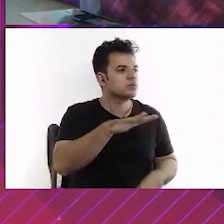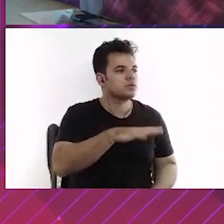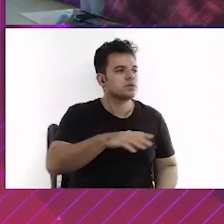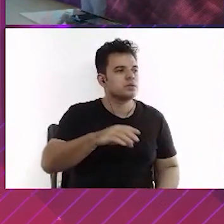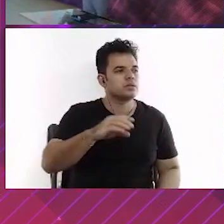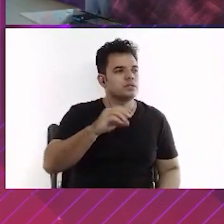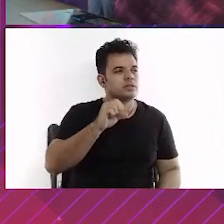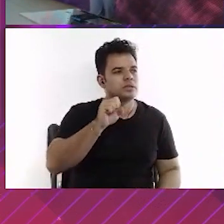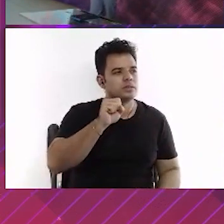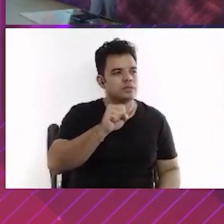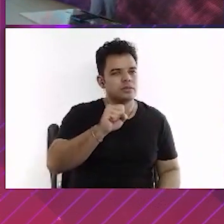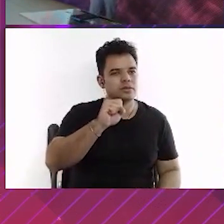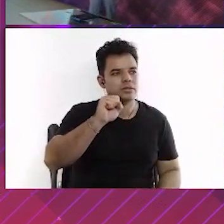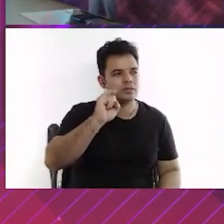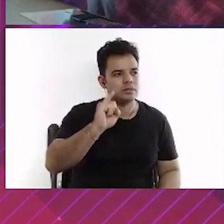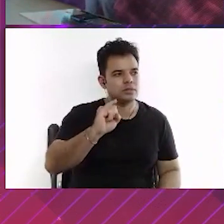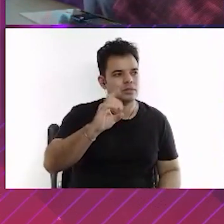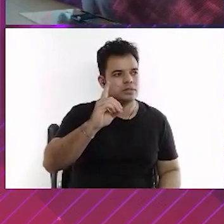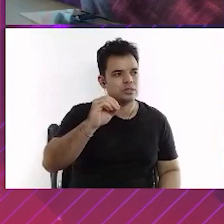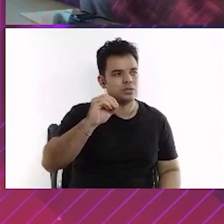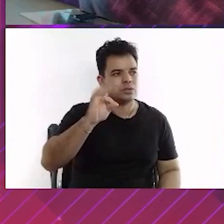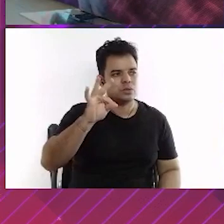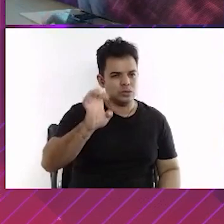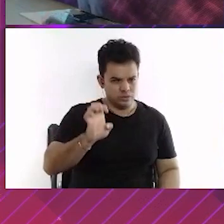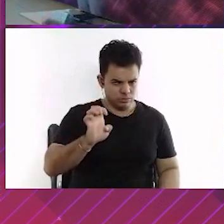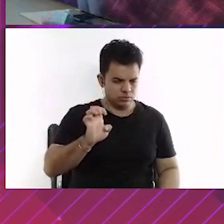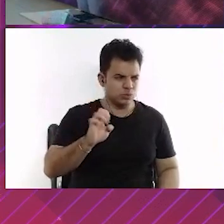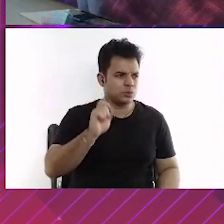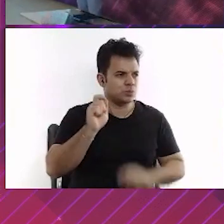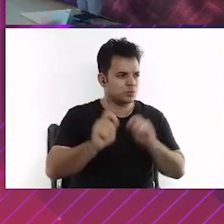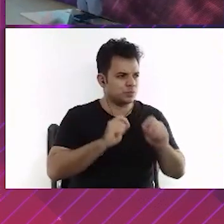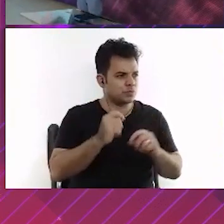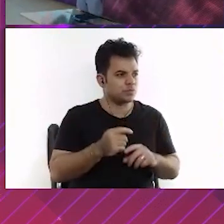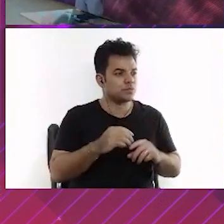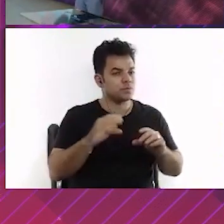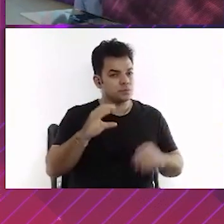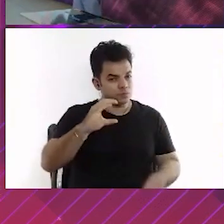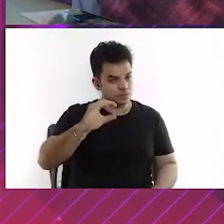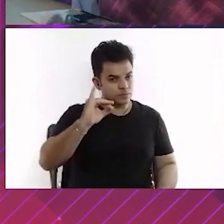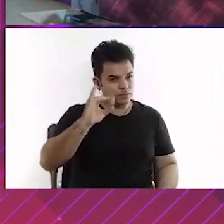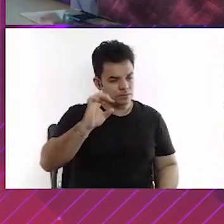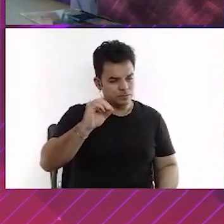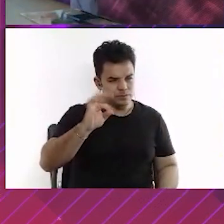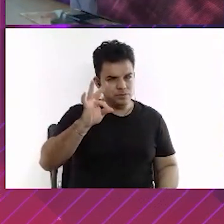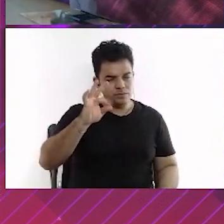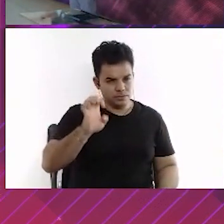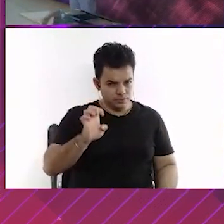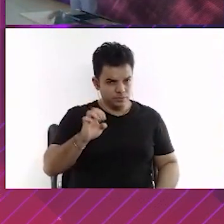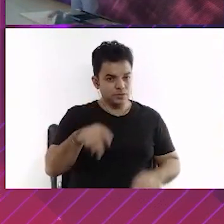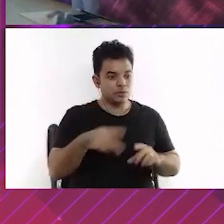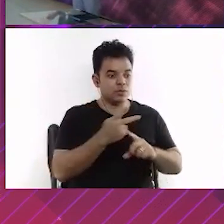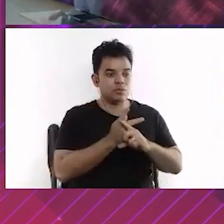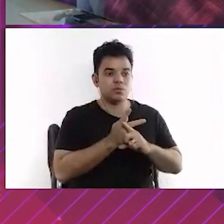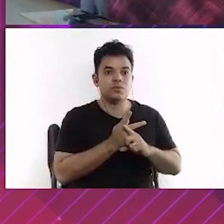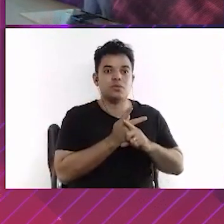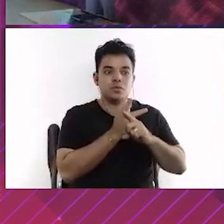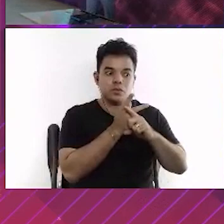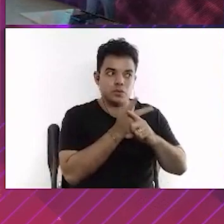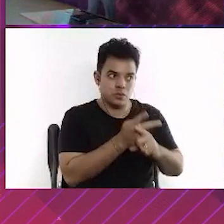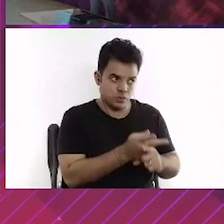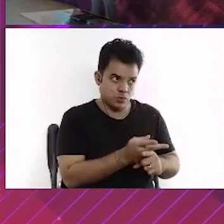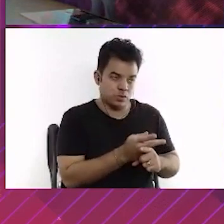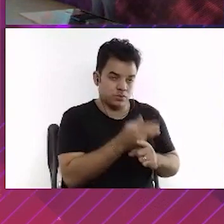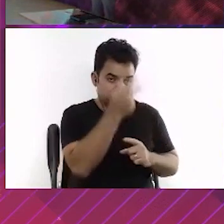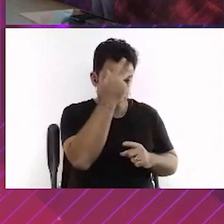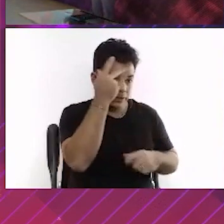sigla que significa Comissão Intra-Hospitalar. Eles fazem uma busca ativa dentro do hospital por esses doadores. Então,